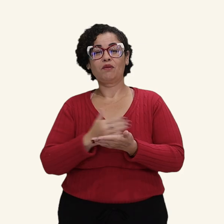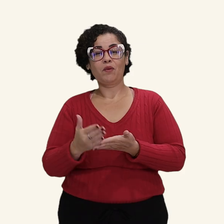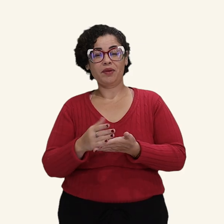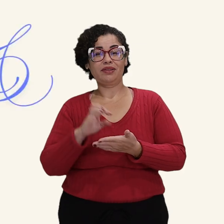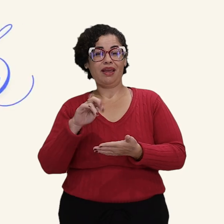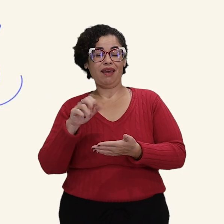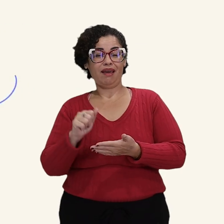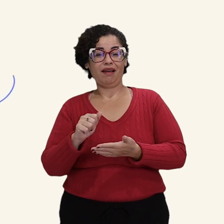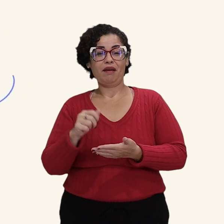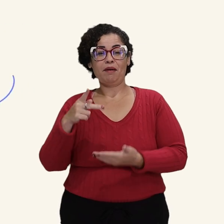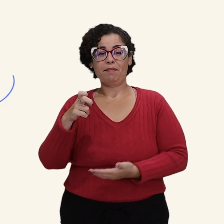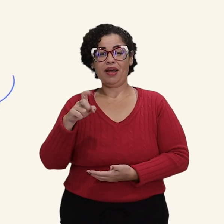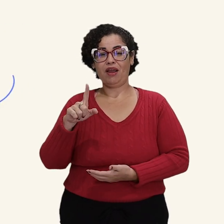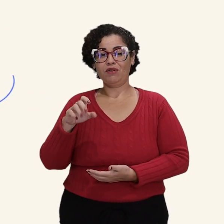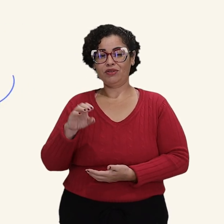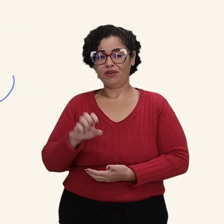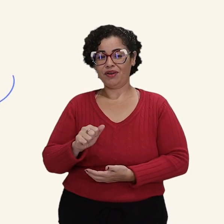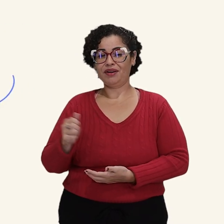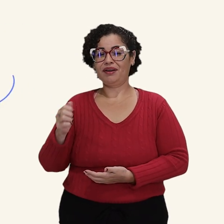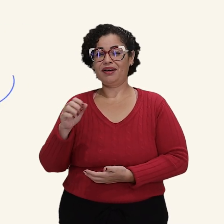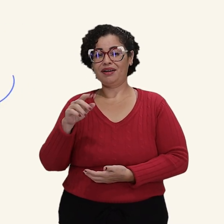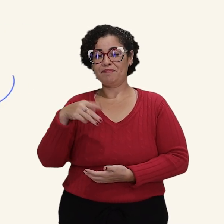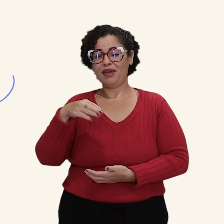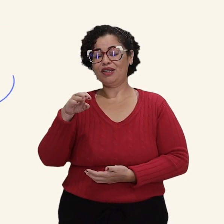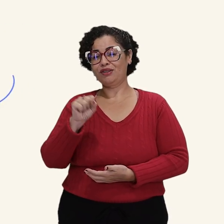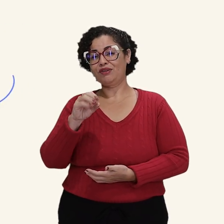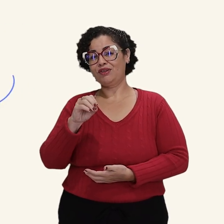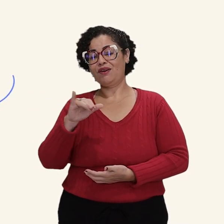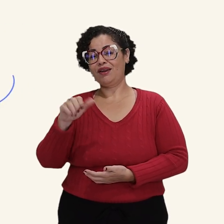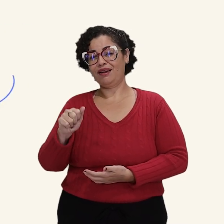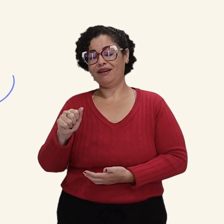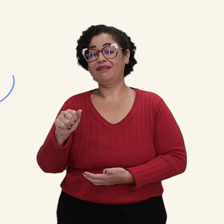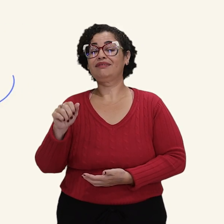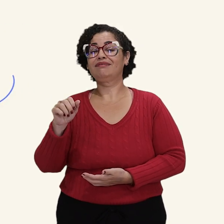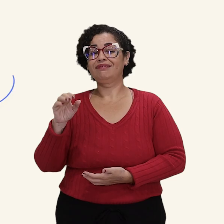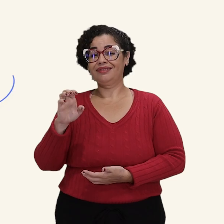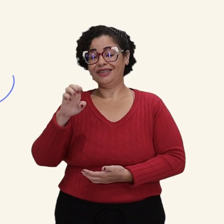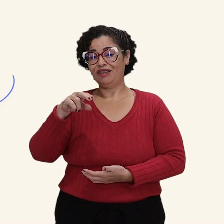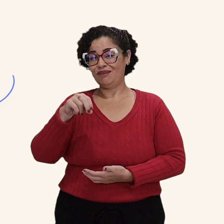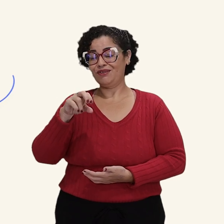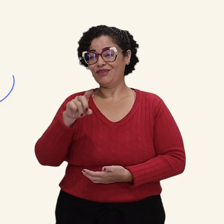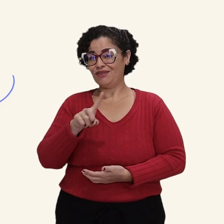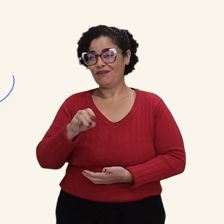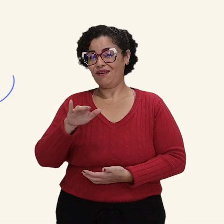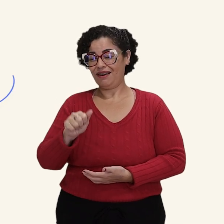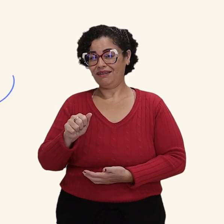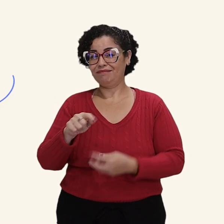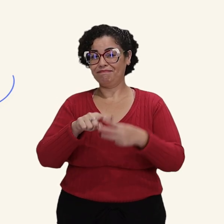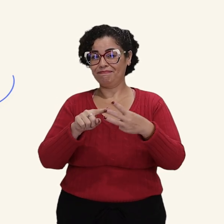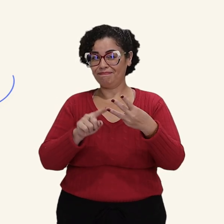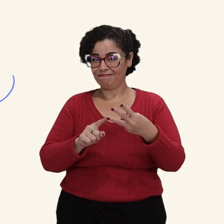eras Paleozoica, Mesozoica e Cenozoica. Vamos dar uma olhada rápida nesses